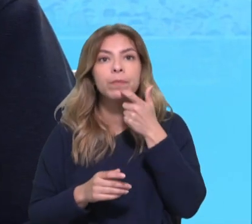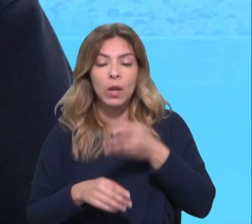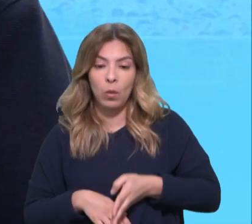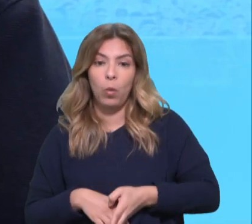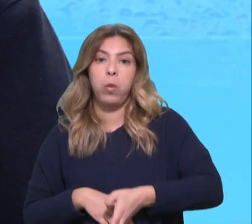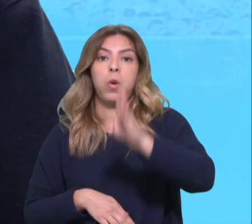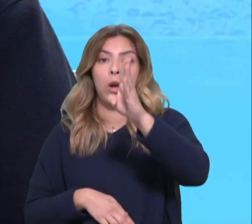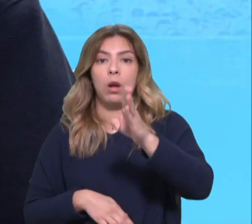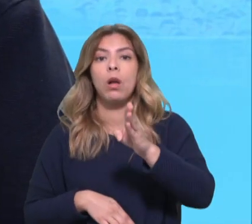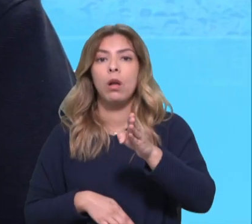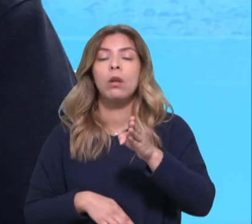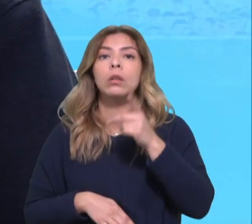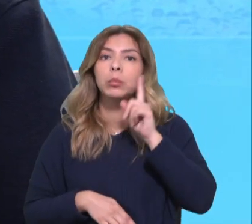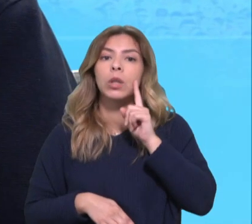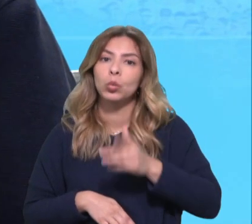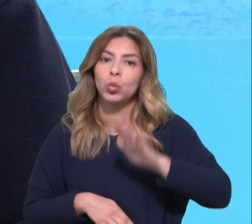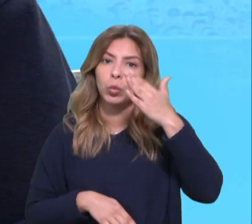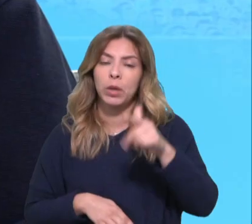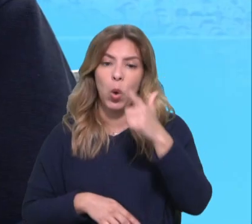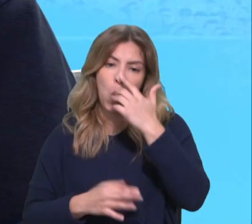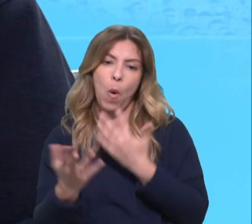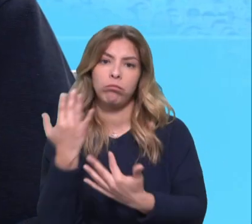fundo, é talvez de maior confusão.